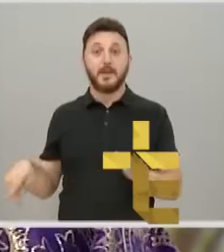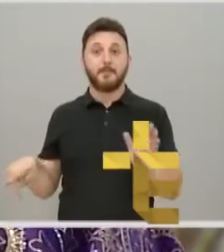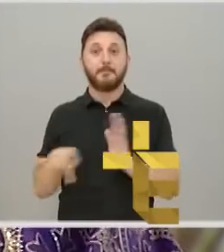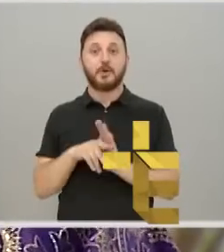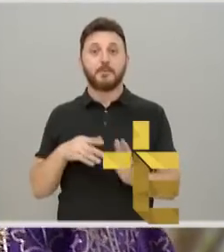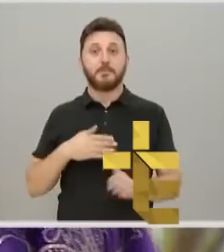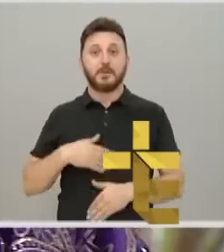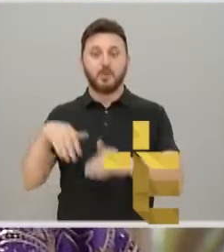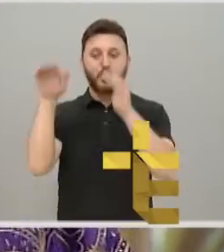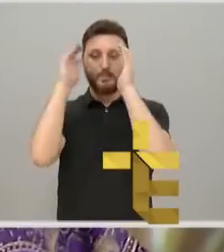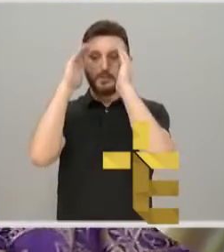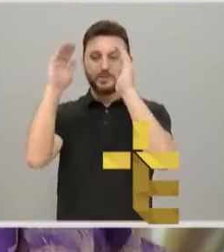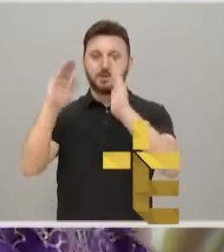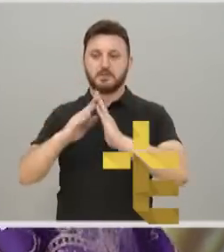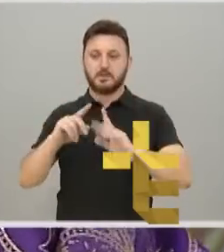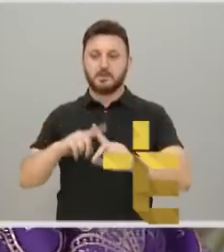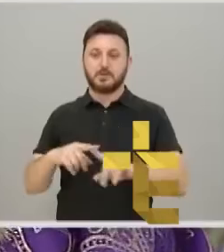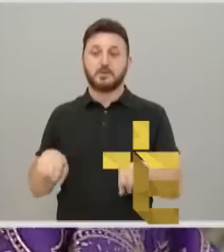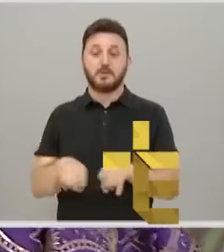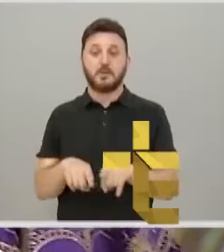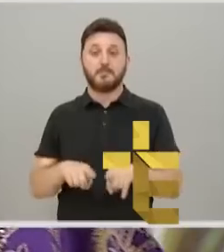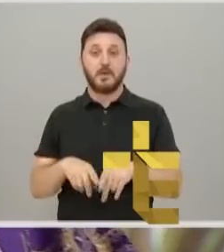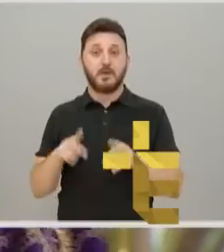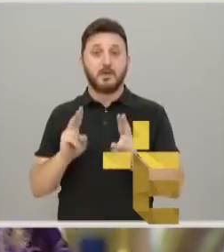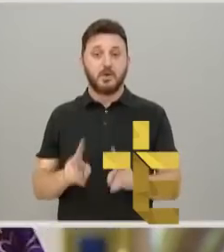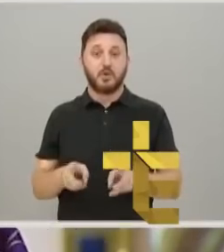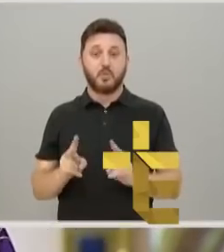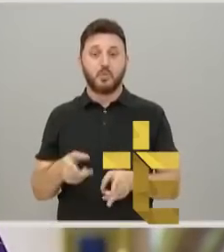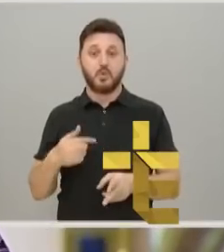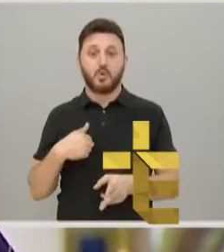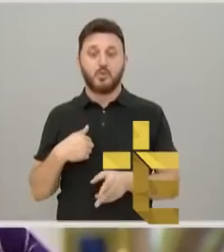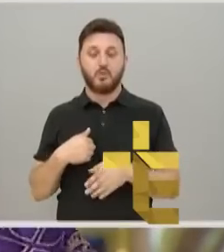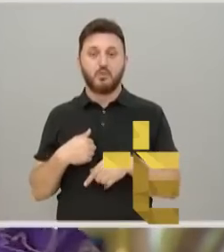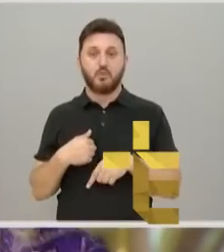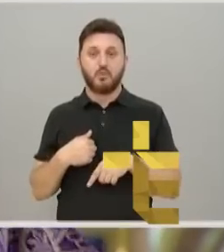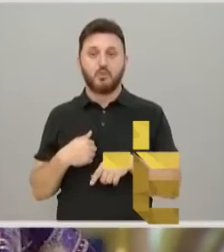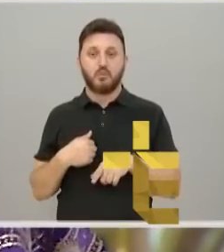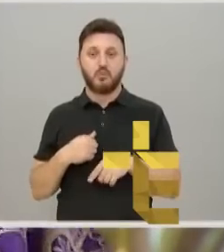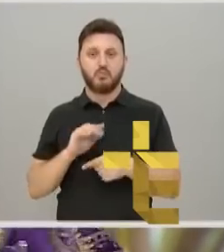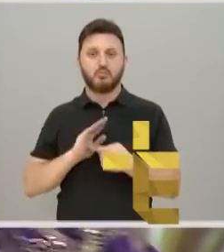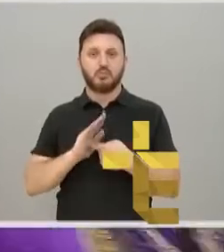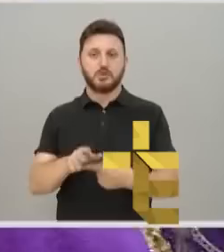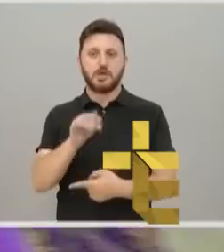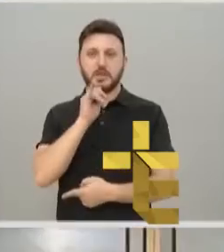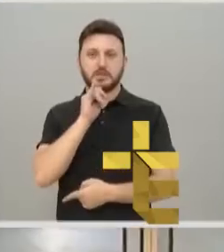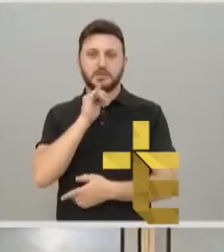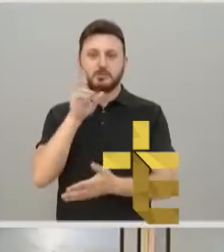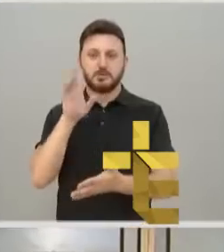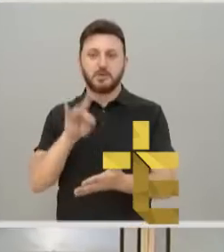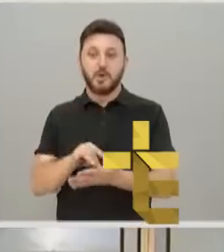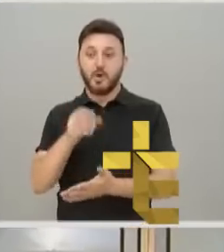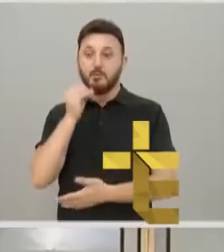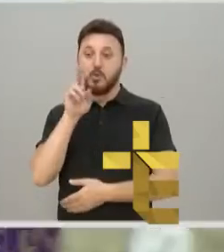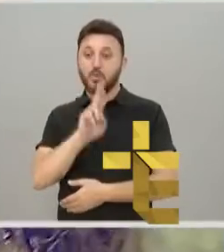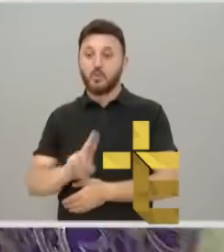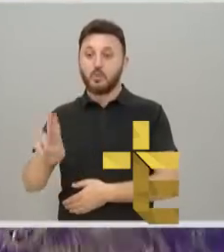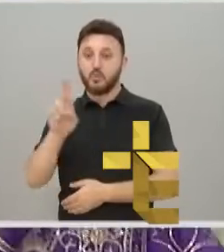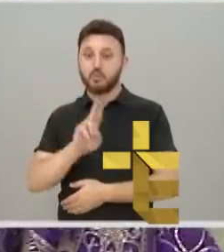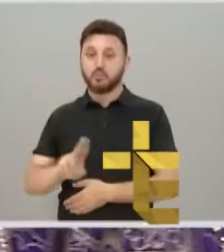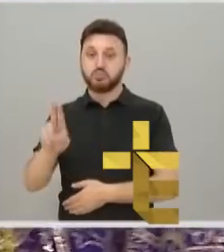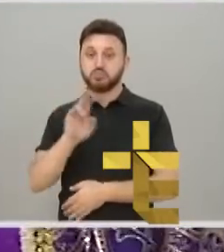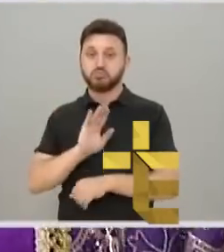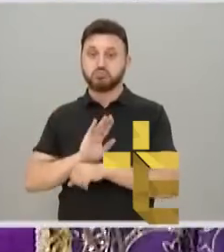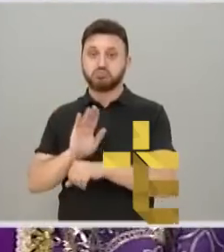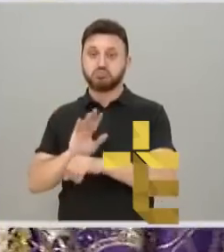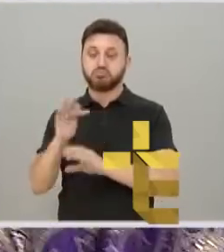igreja e obediência. Ao mesmo tempo, eu vou postar alguns exemplos muito concretos do bom uso dessa